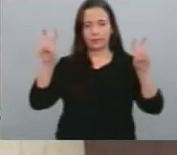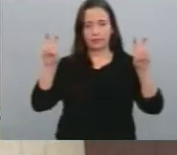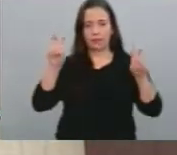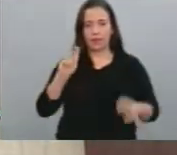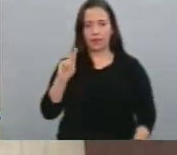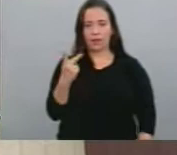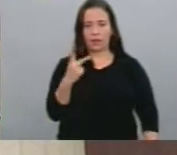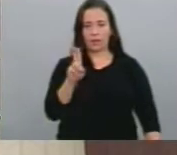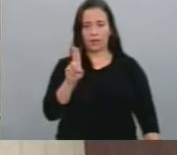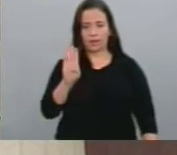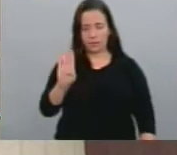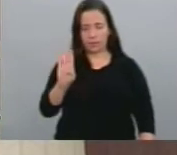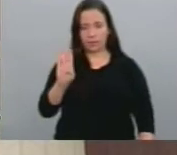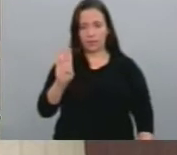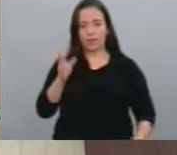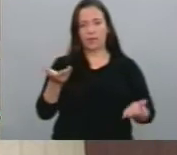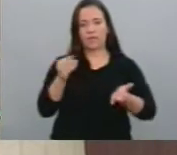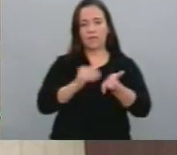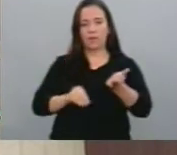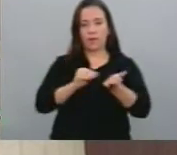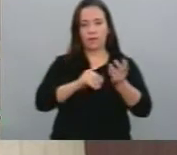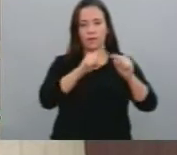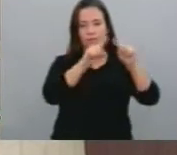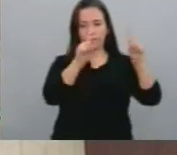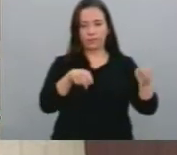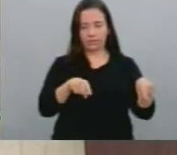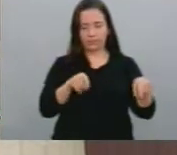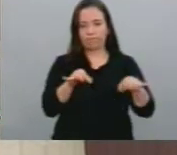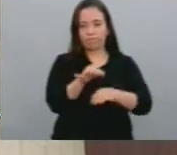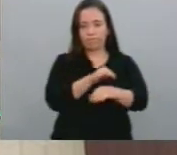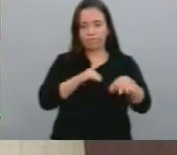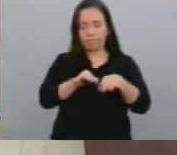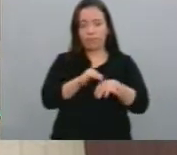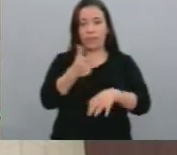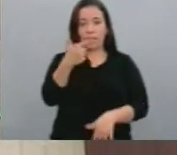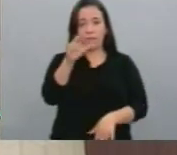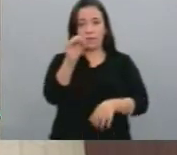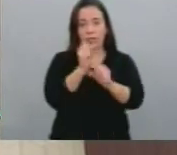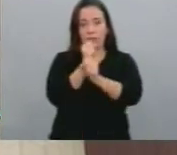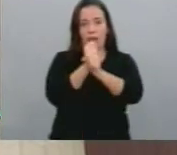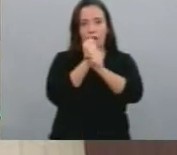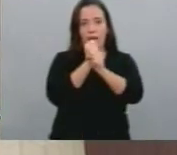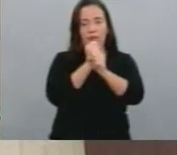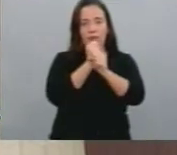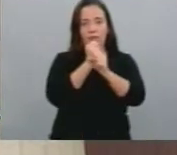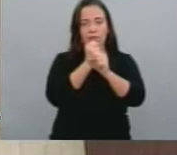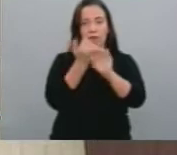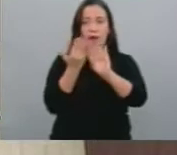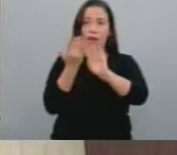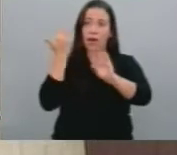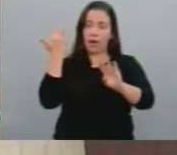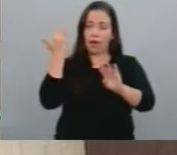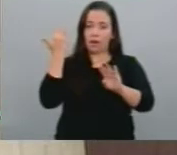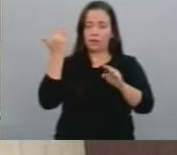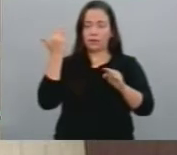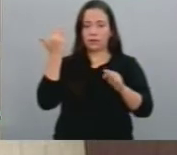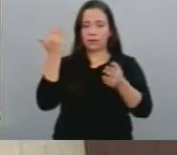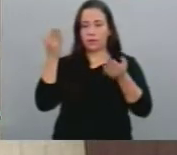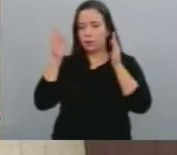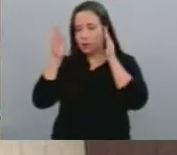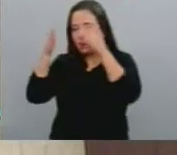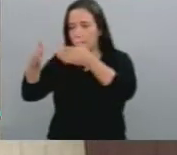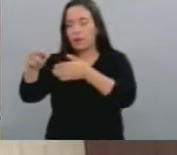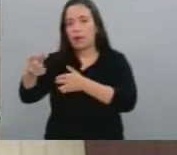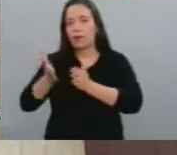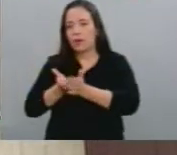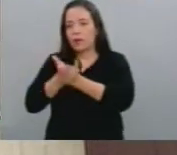Hub, faltou visão estratégica há 20 anos, quando preferiu-se um porto industrial, num lugar que